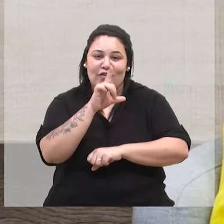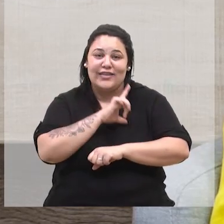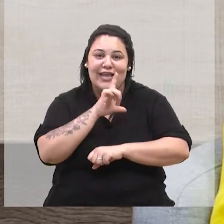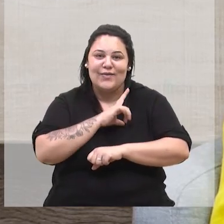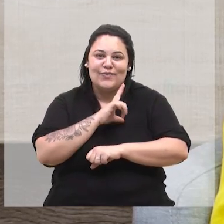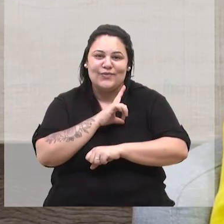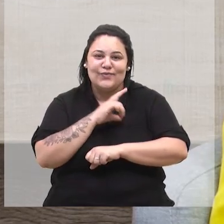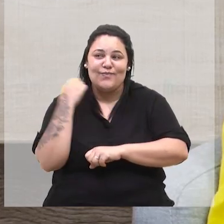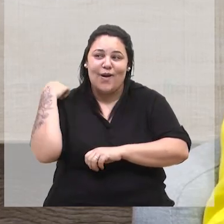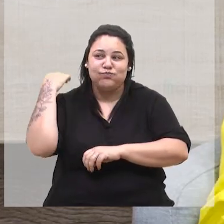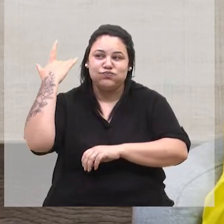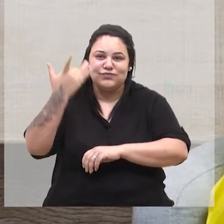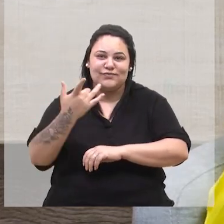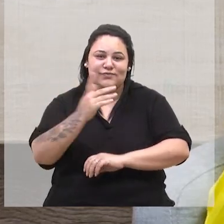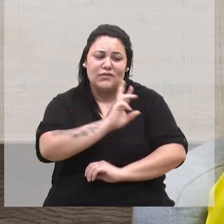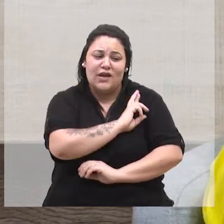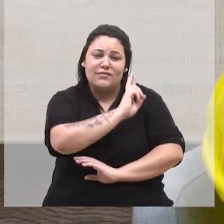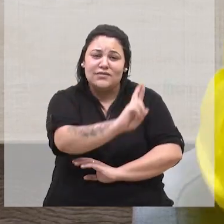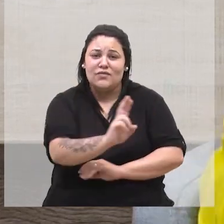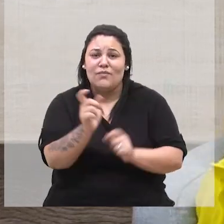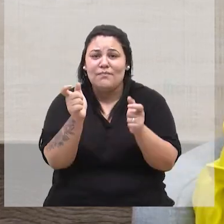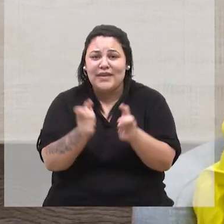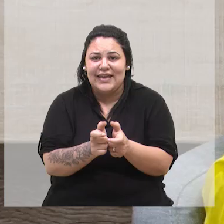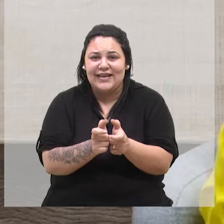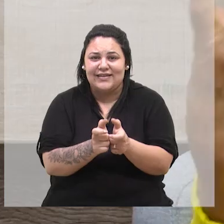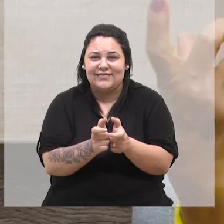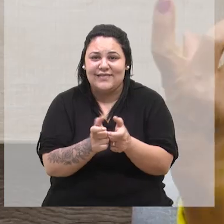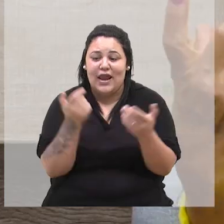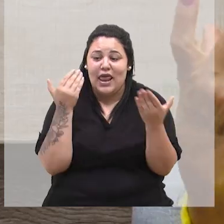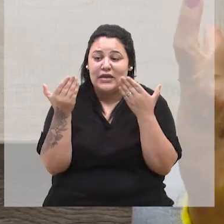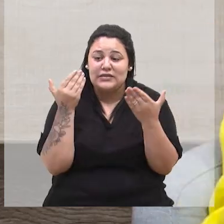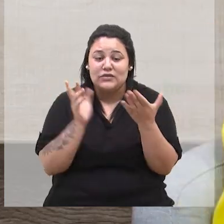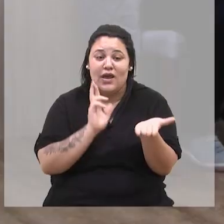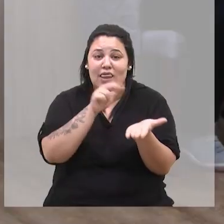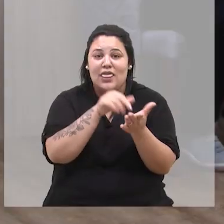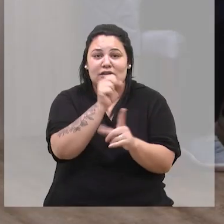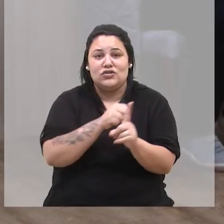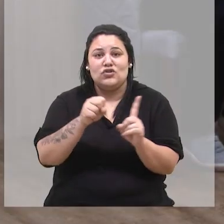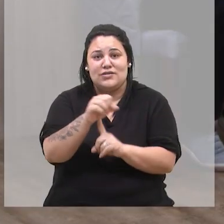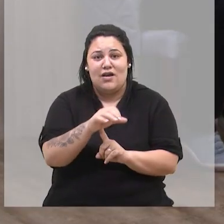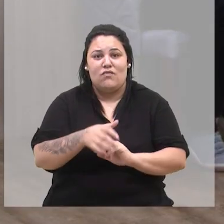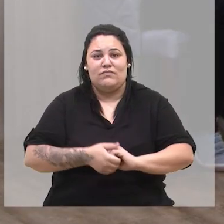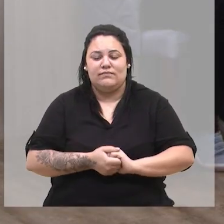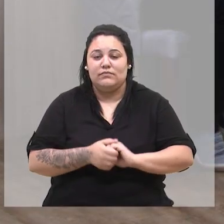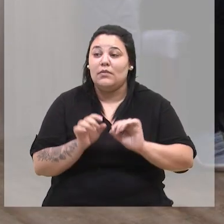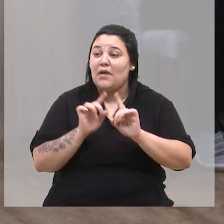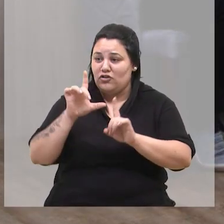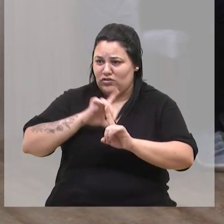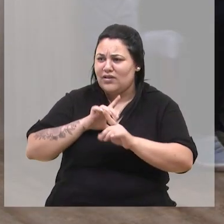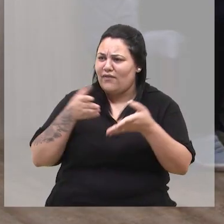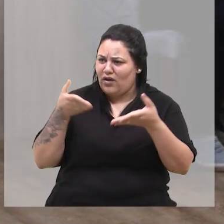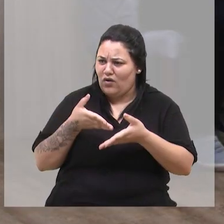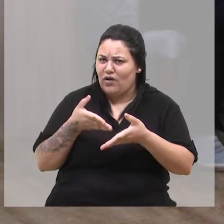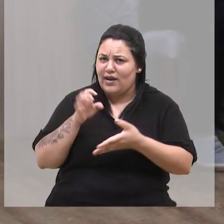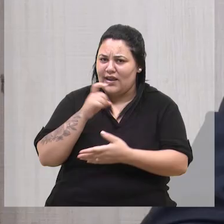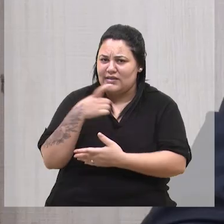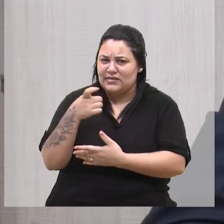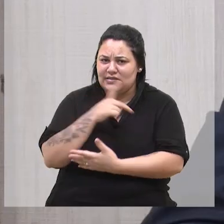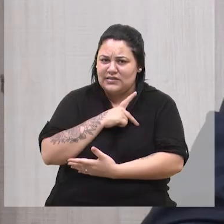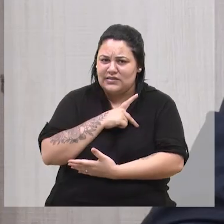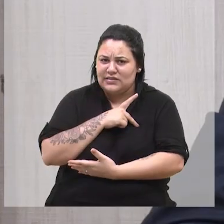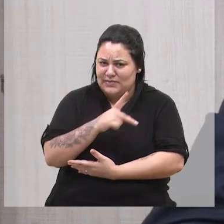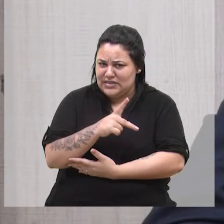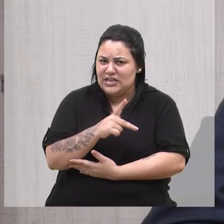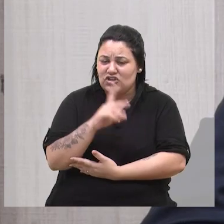história de uma representação muito pequena perante a realidade social. Mas nós tivemos agora a ex-vereadora presidente da casa, que